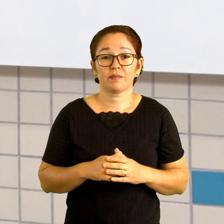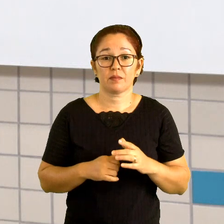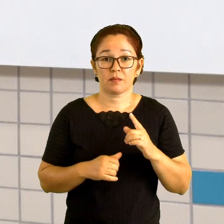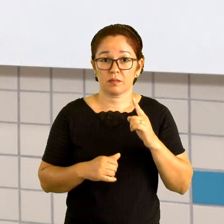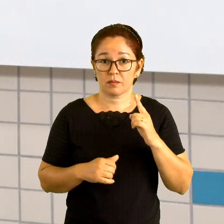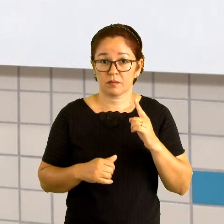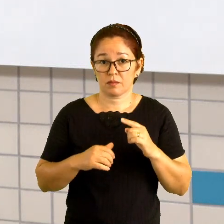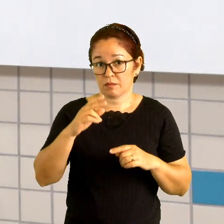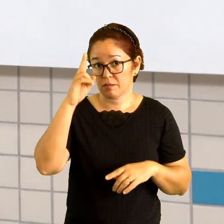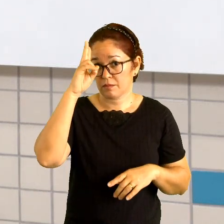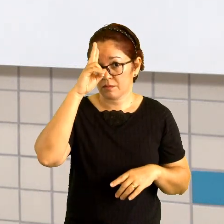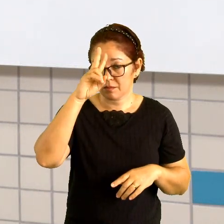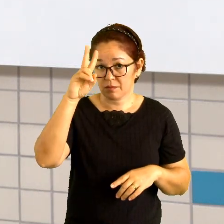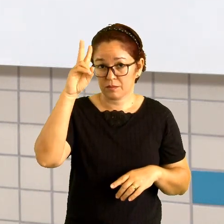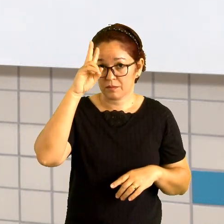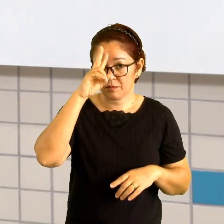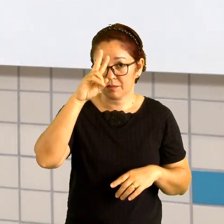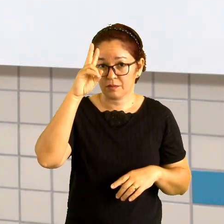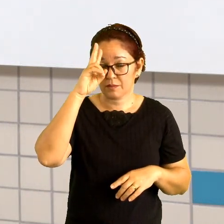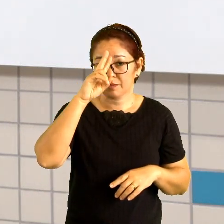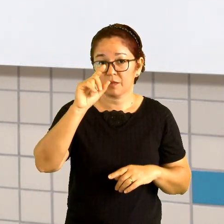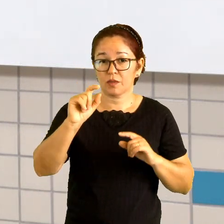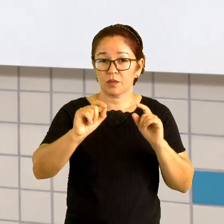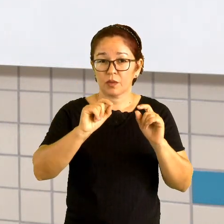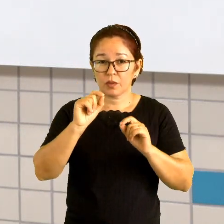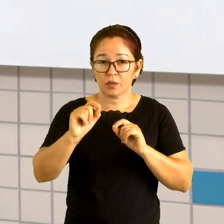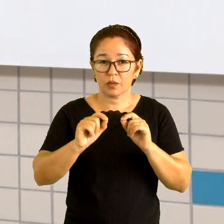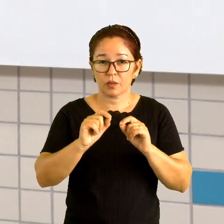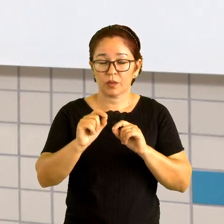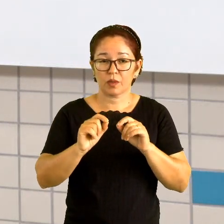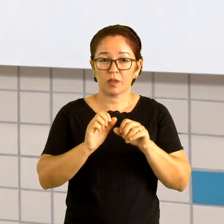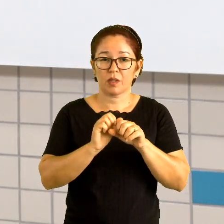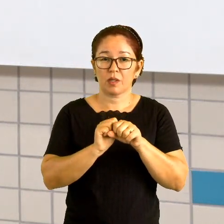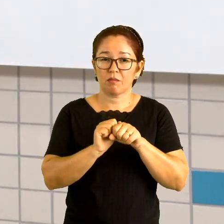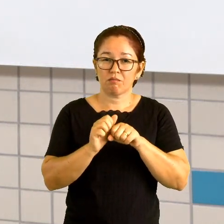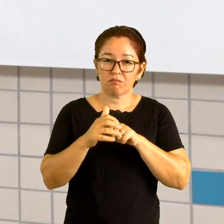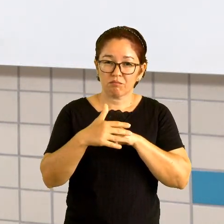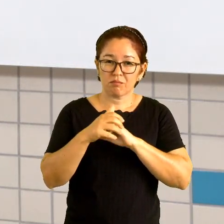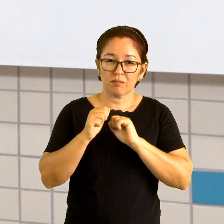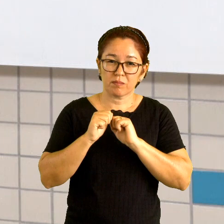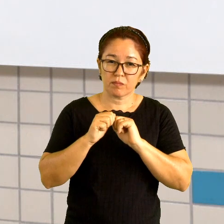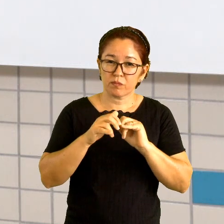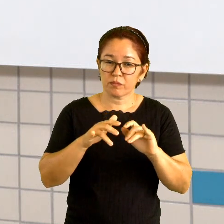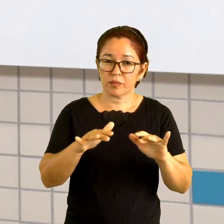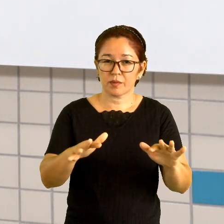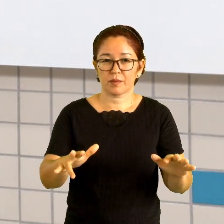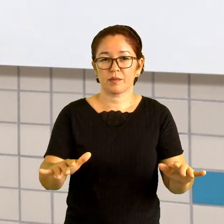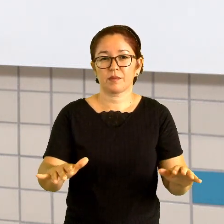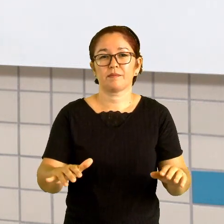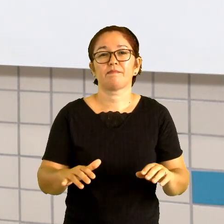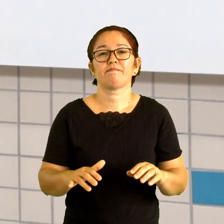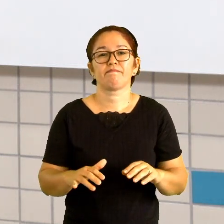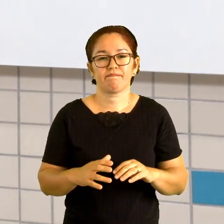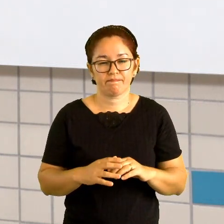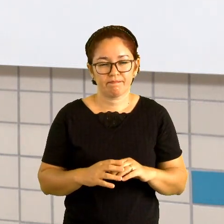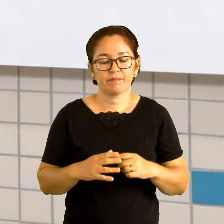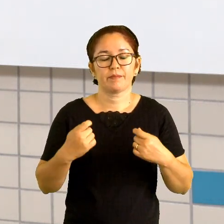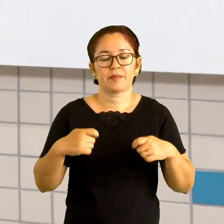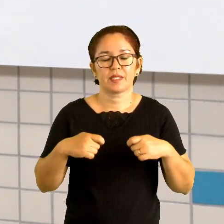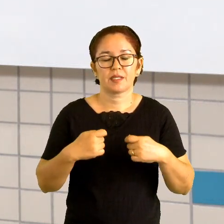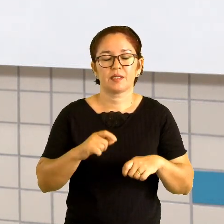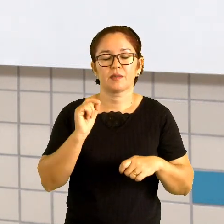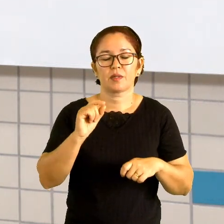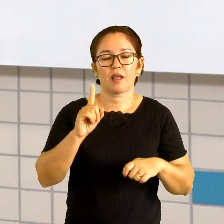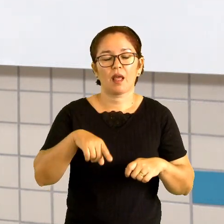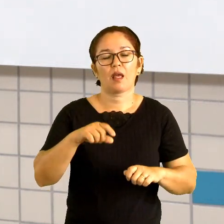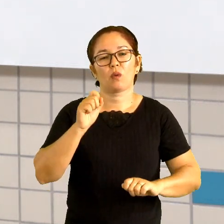Lembrem-se de toda essa questão da pandemia que estamos vivendo, todos os cuidados que temos